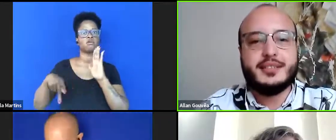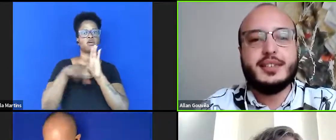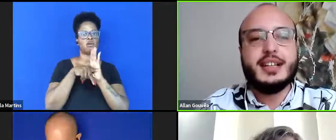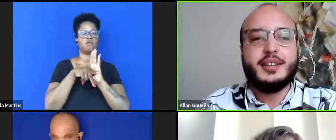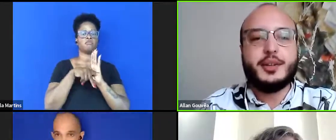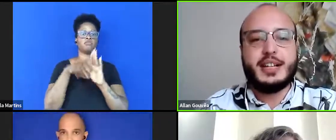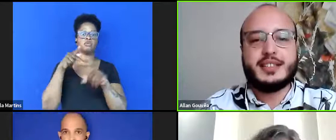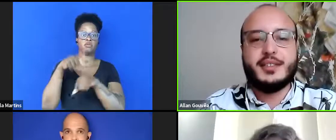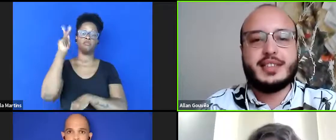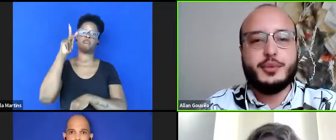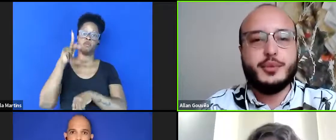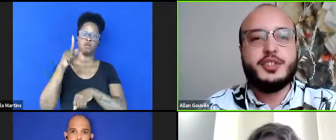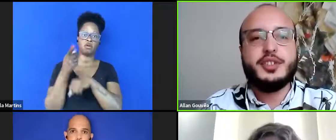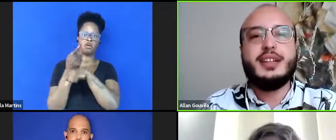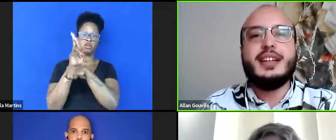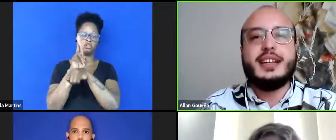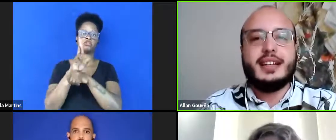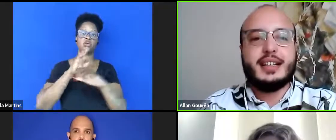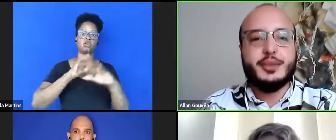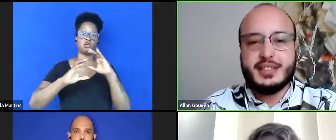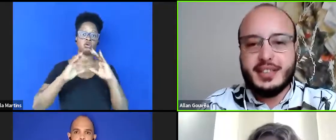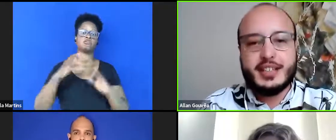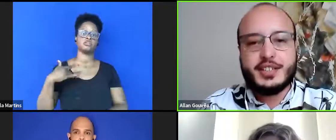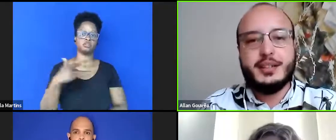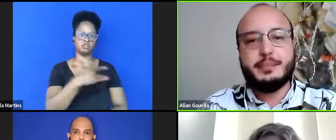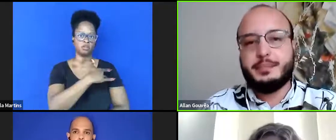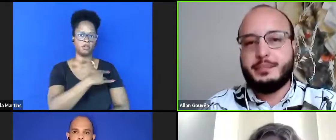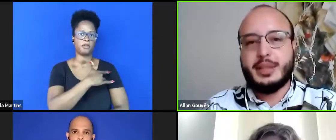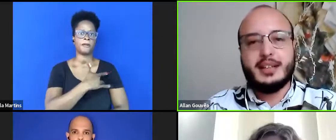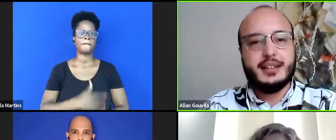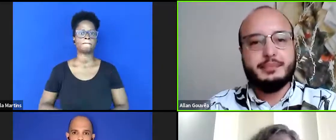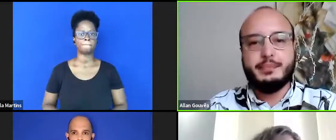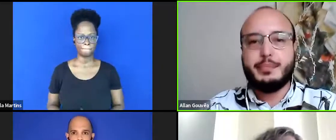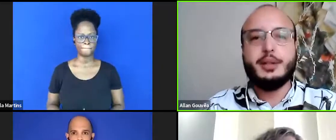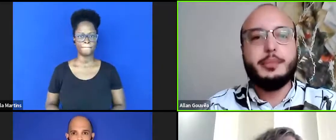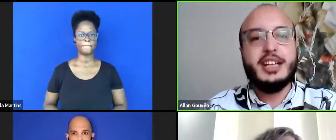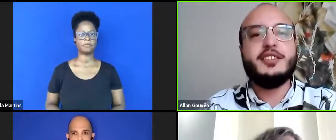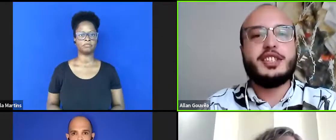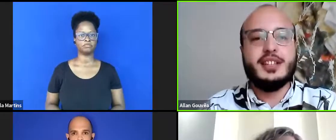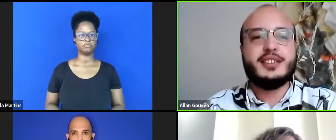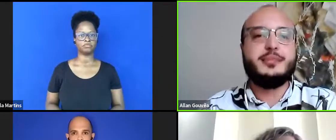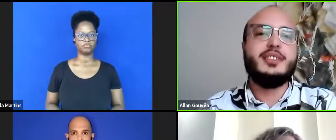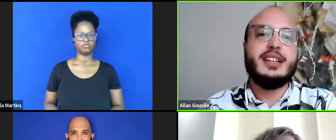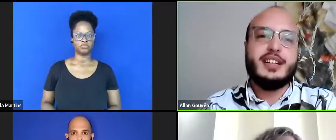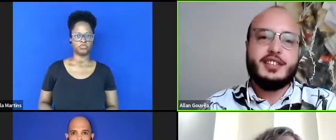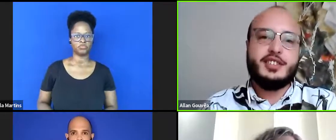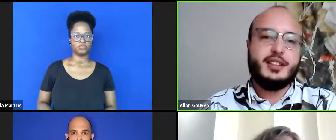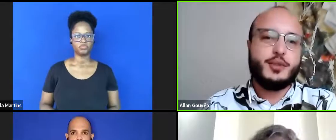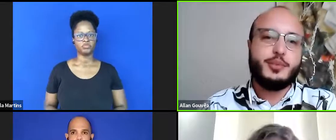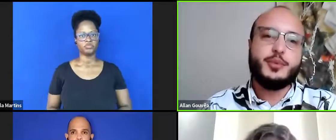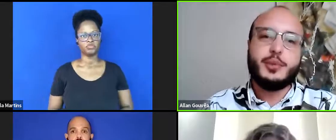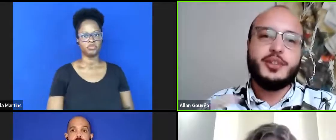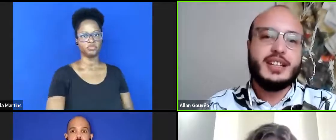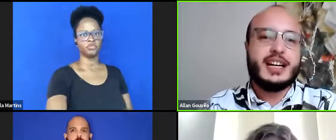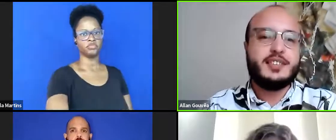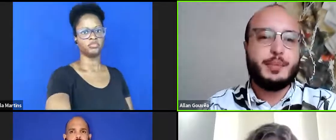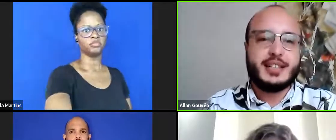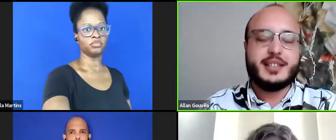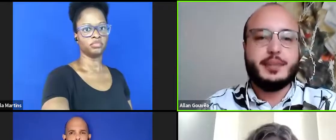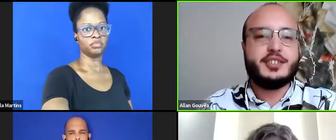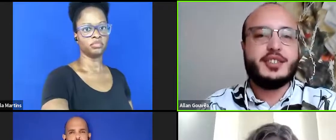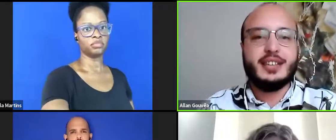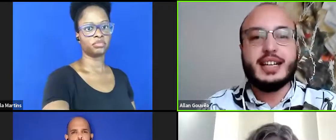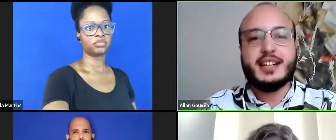em Formação e Comunicação em Saúde, lá do ICICT, pelo brilhantismo de como uma